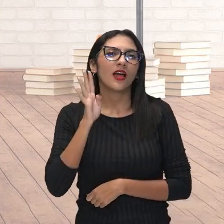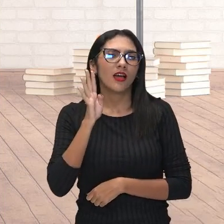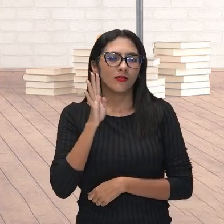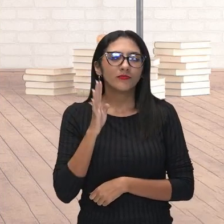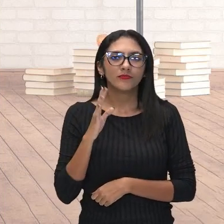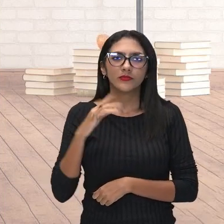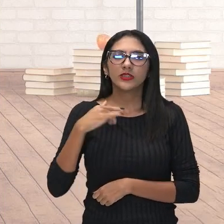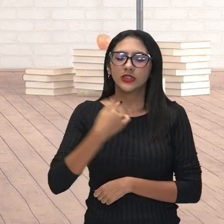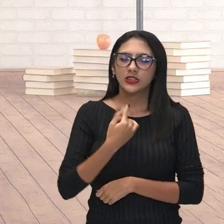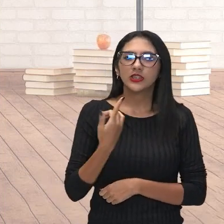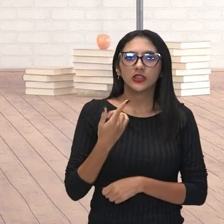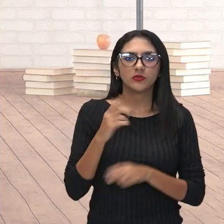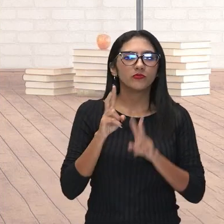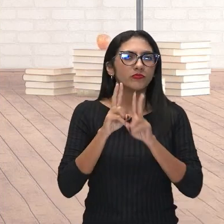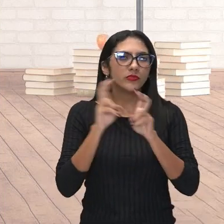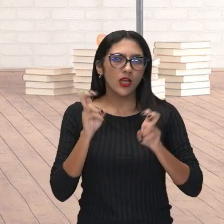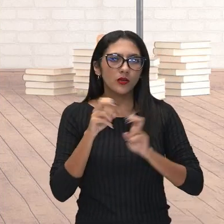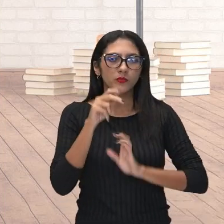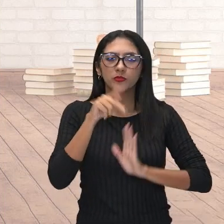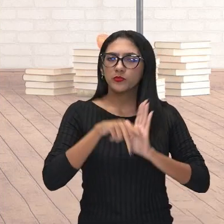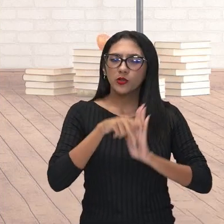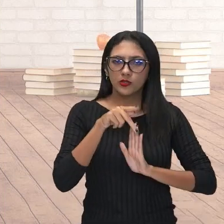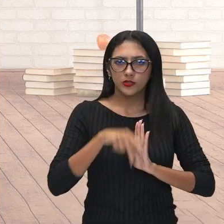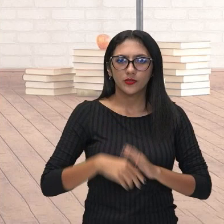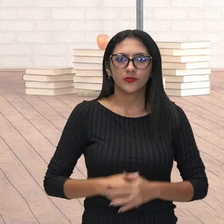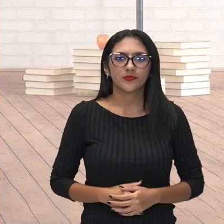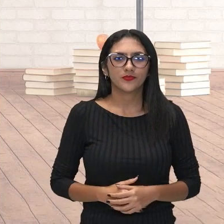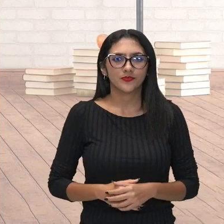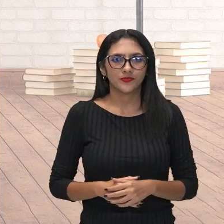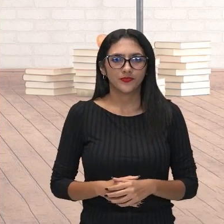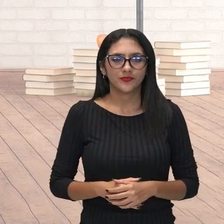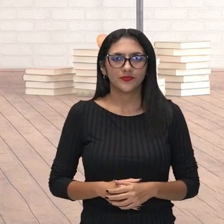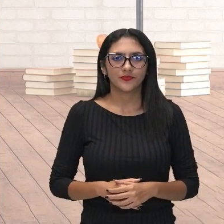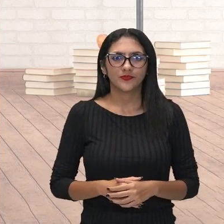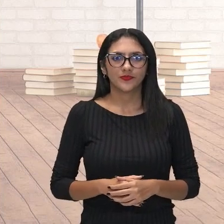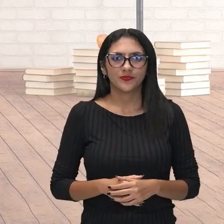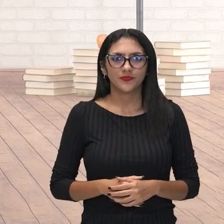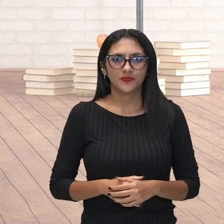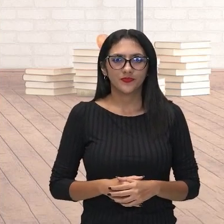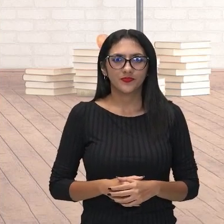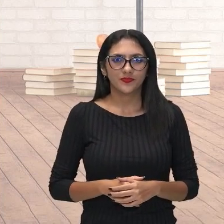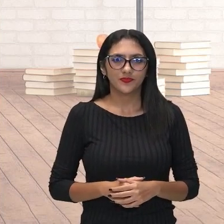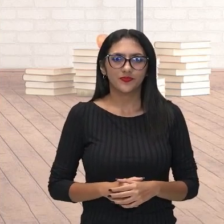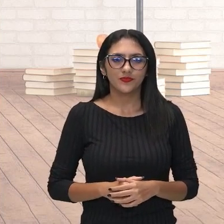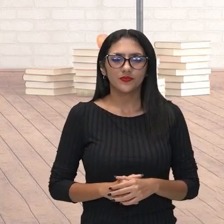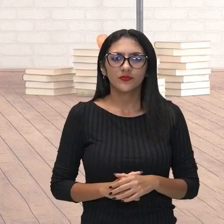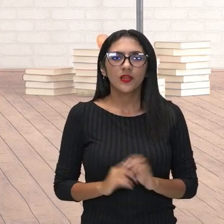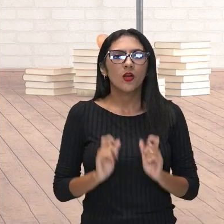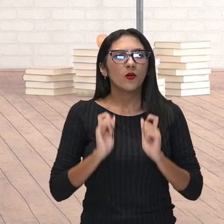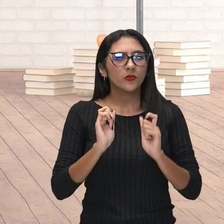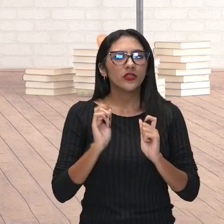refletindo sobre o projeto de vida, que é a